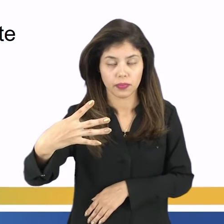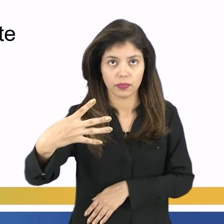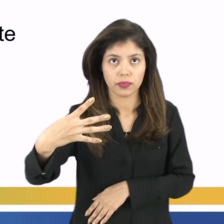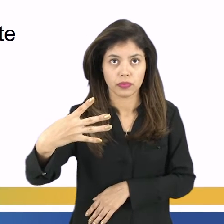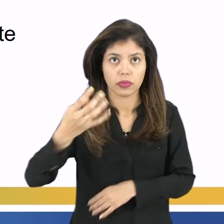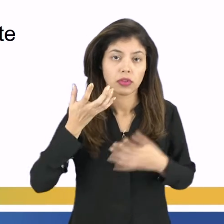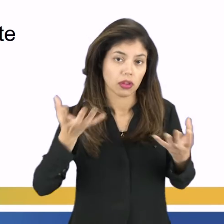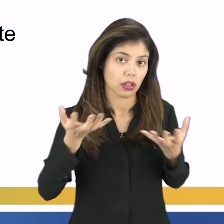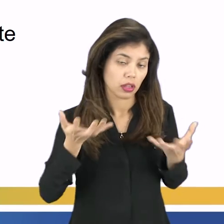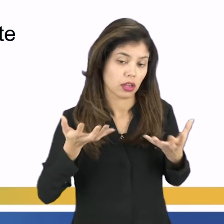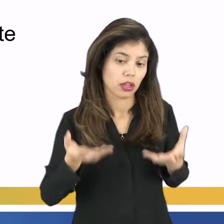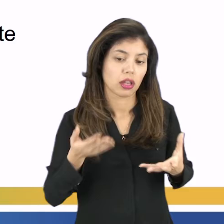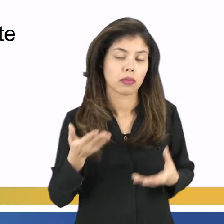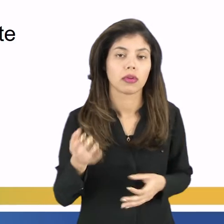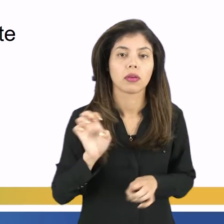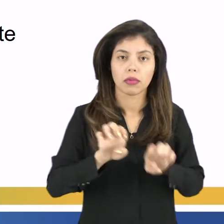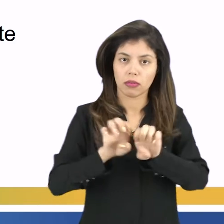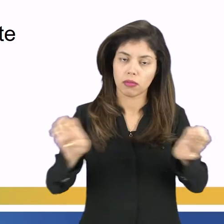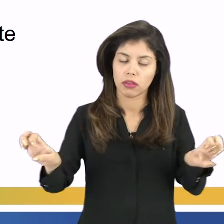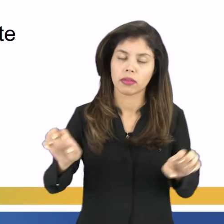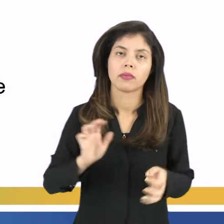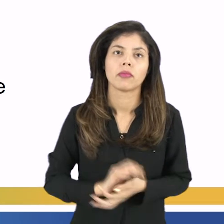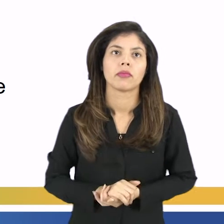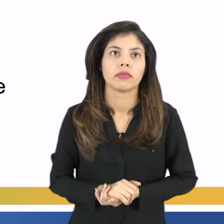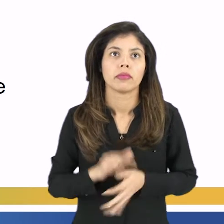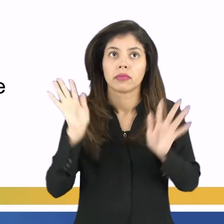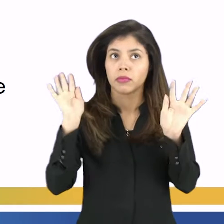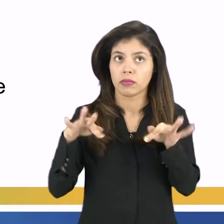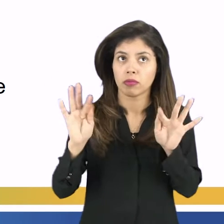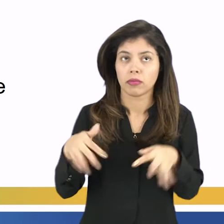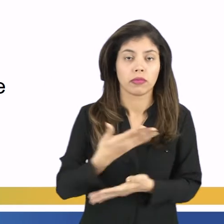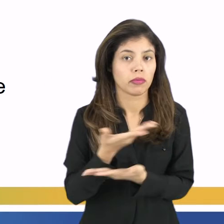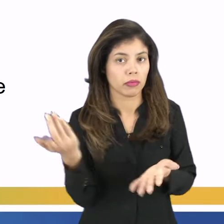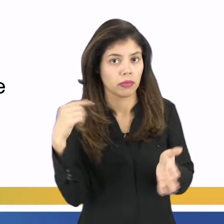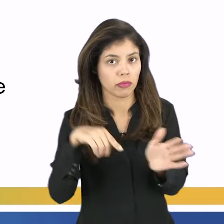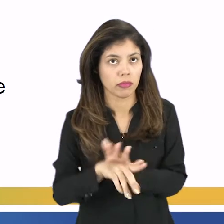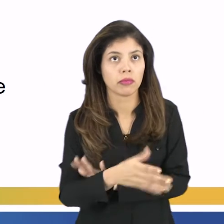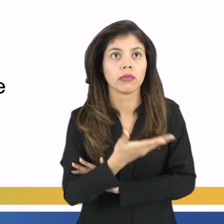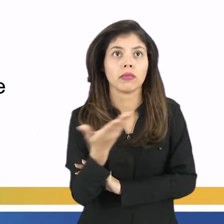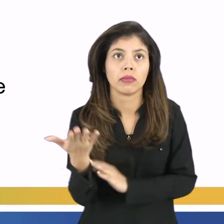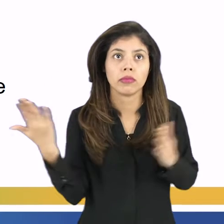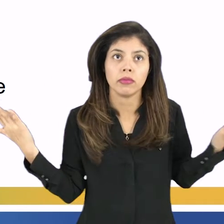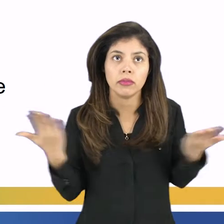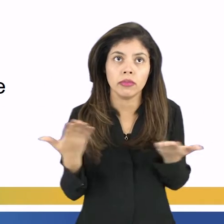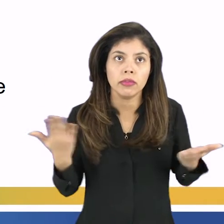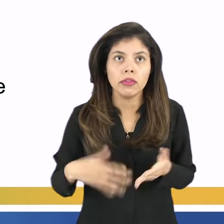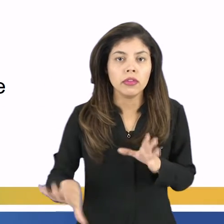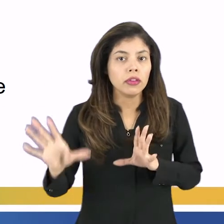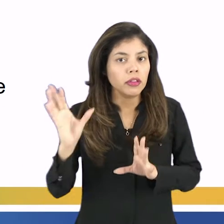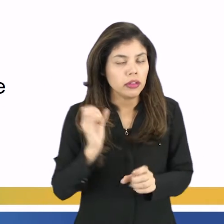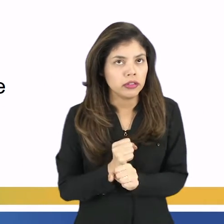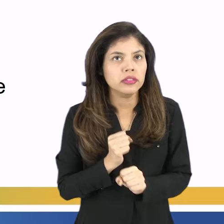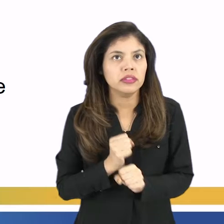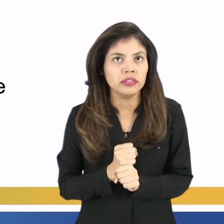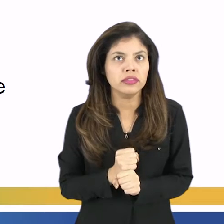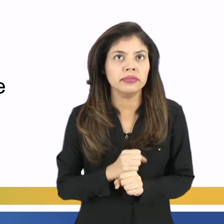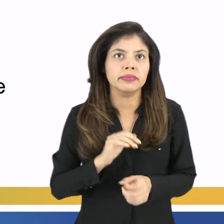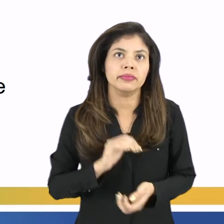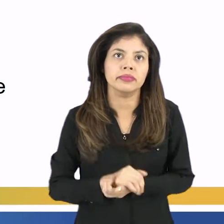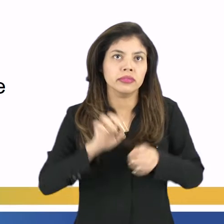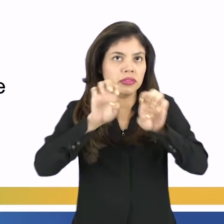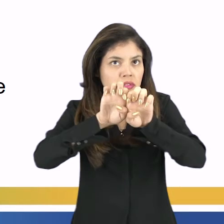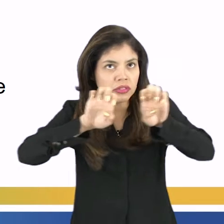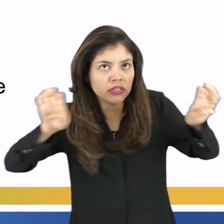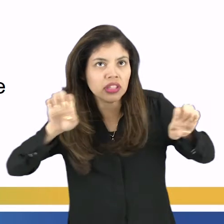N2O4, que é o que nós queremos como equação padrão. E para finalizar essa questão, basta agora somar as variações